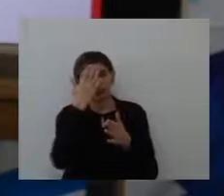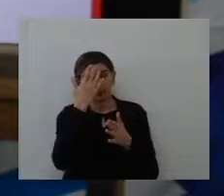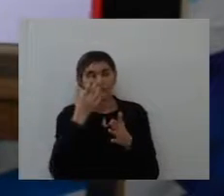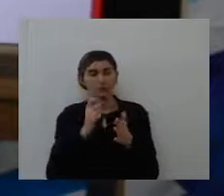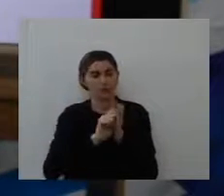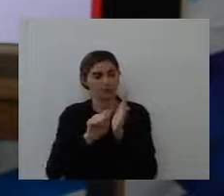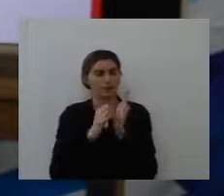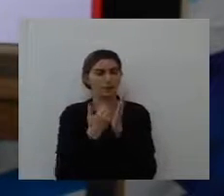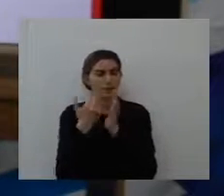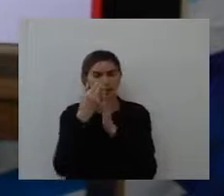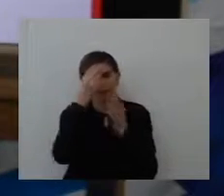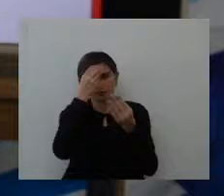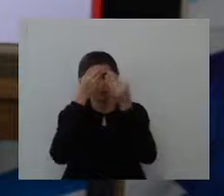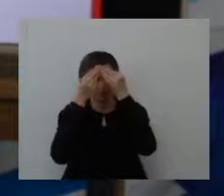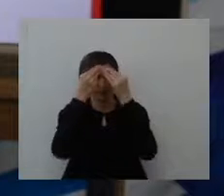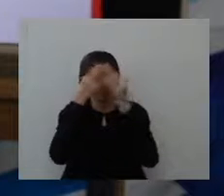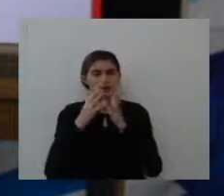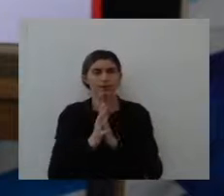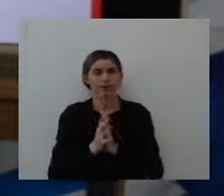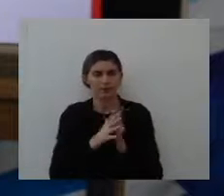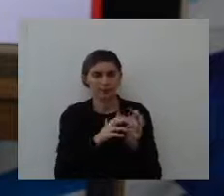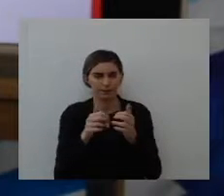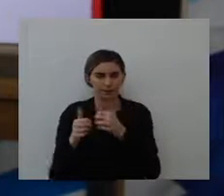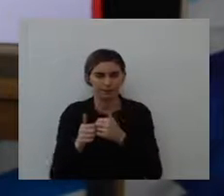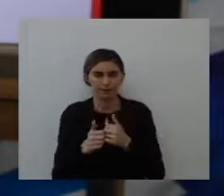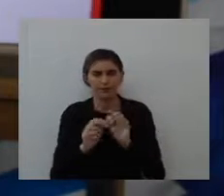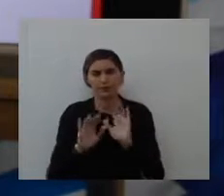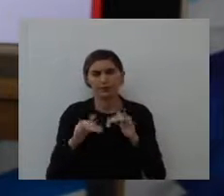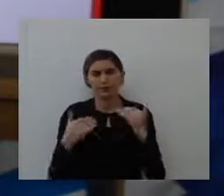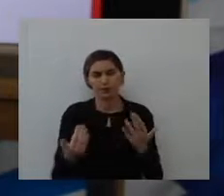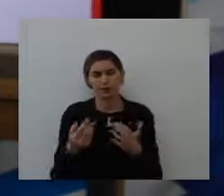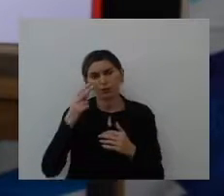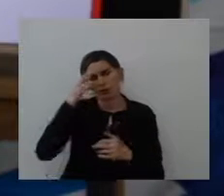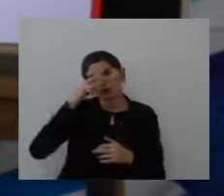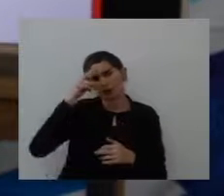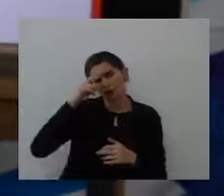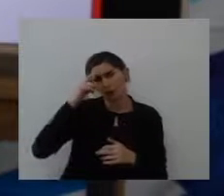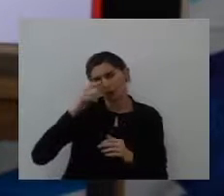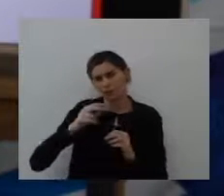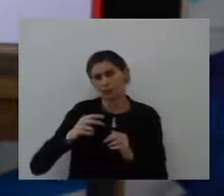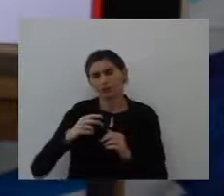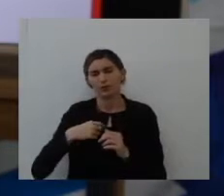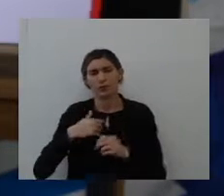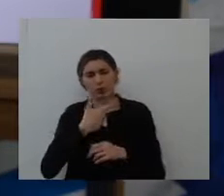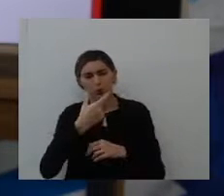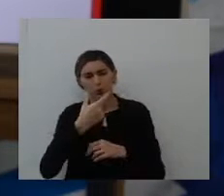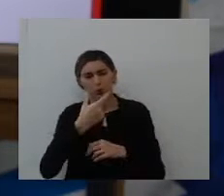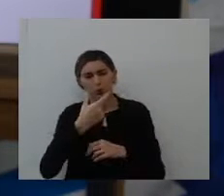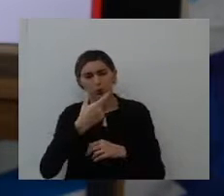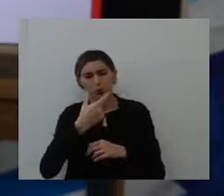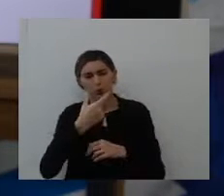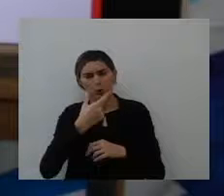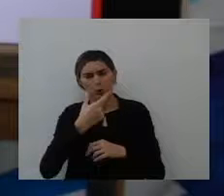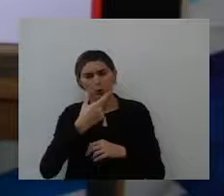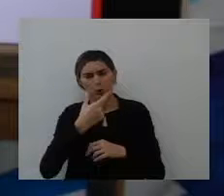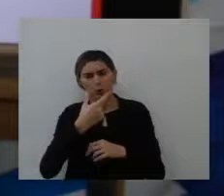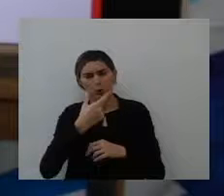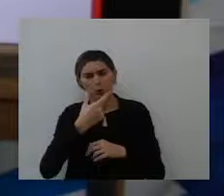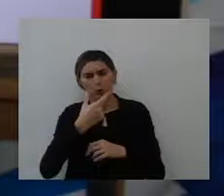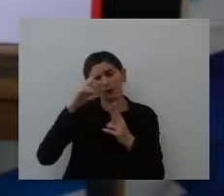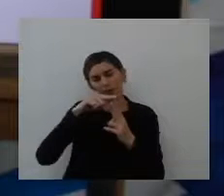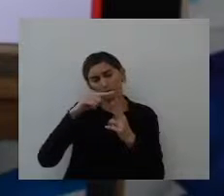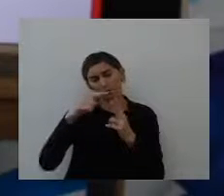mais a sua memorização. Tá bem? Então, lembrando que no universo de mais de 200, estudamos principalmente